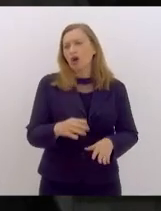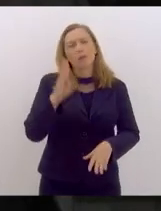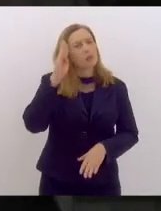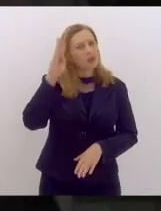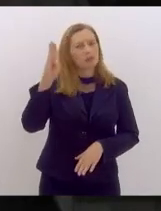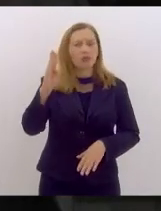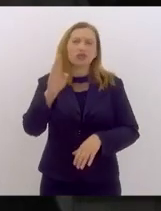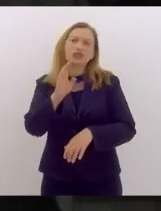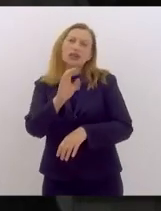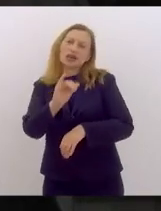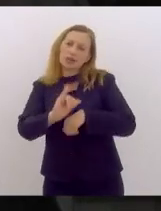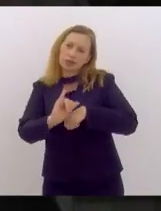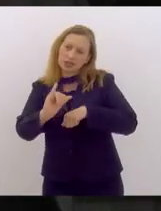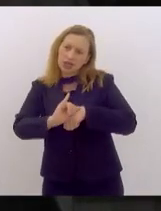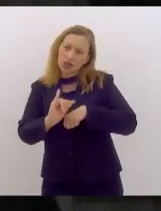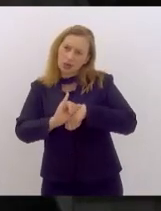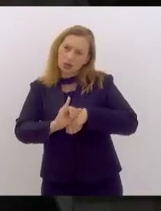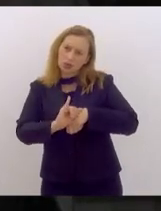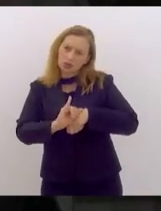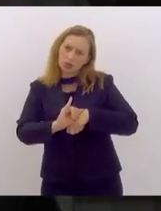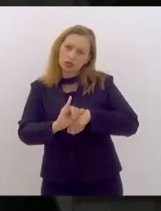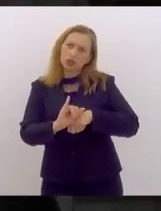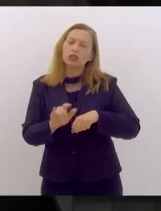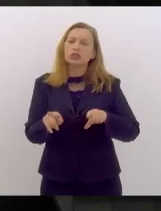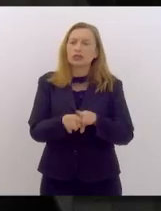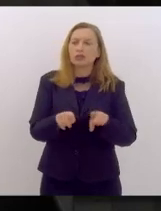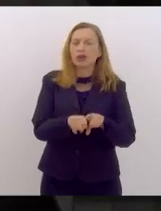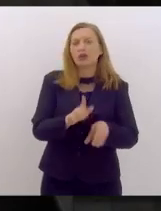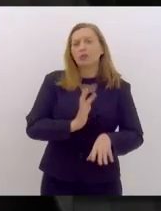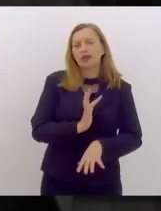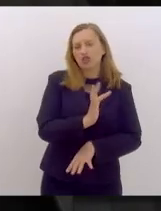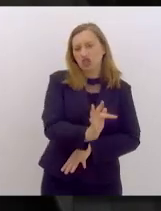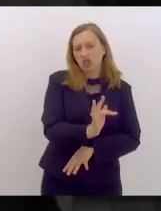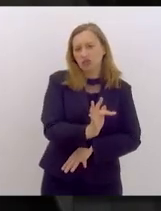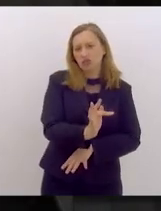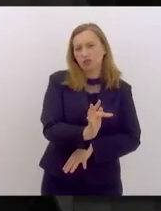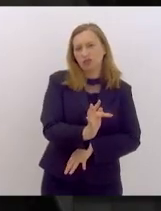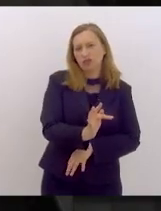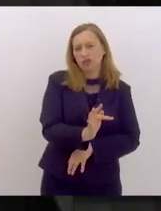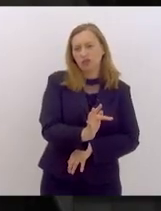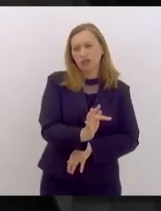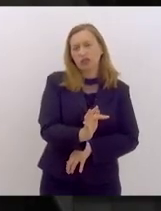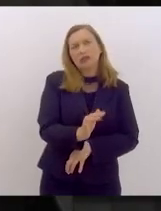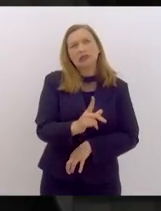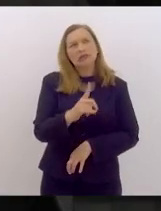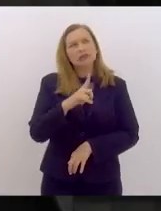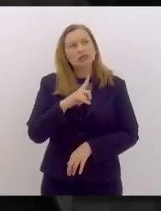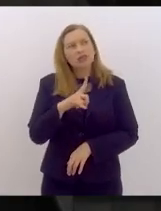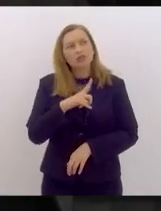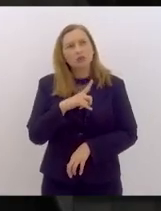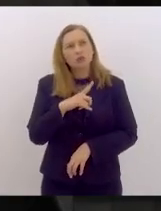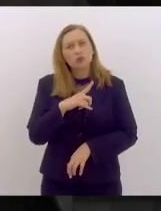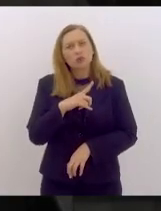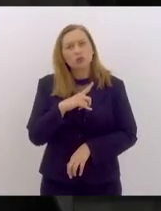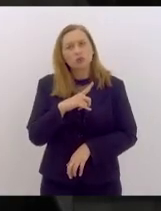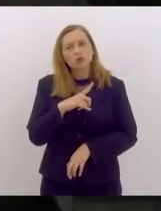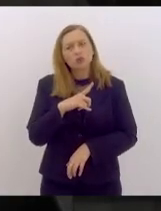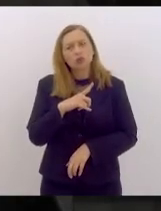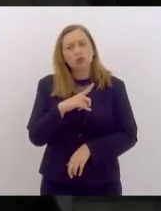capital e na nossa Baixada Fluminense nós temos